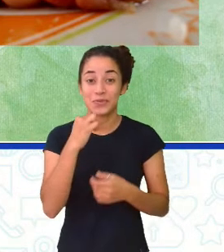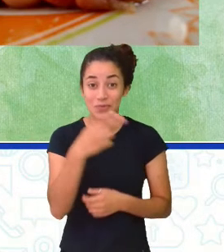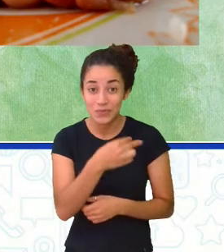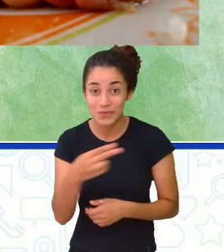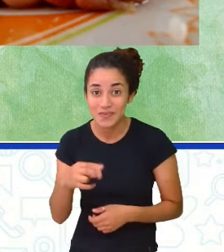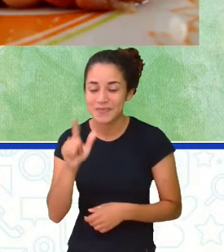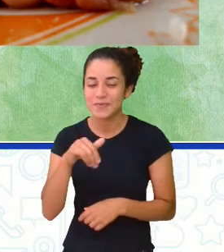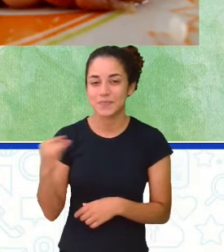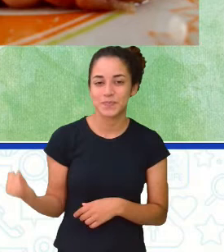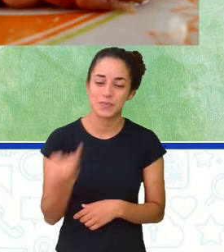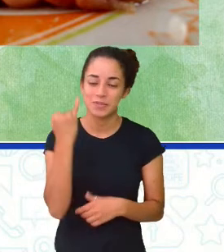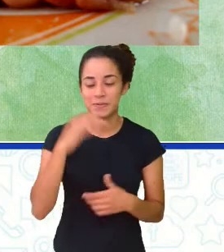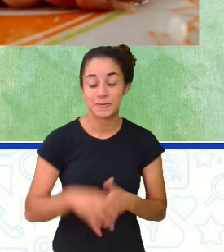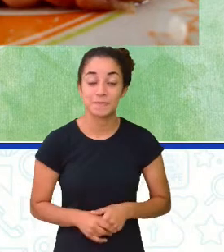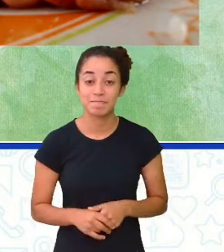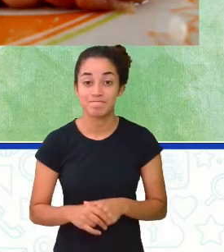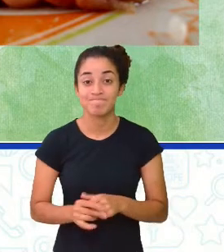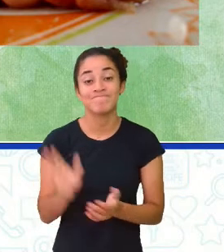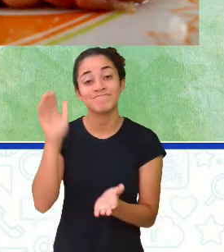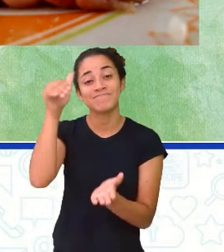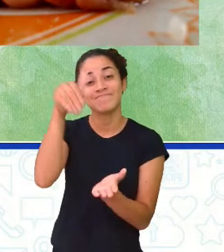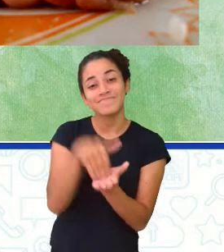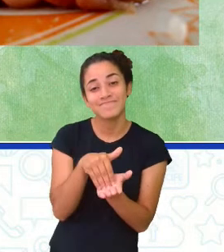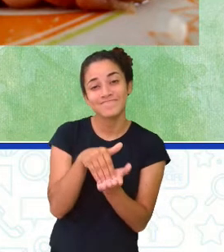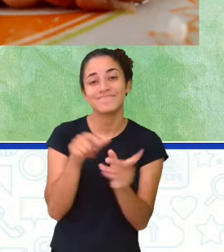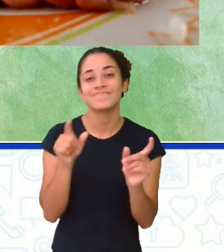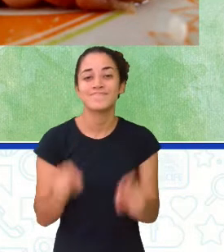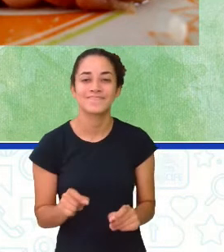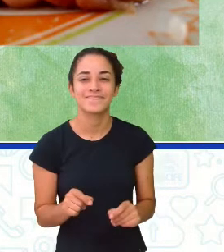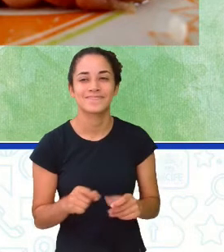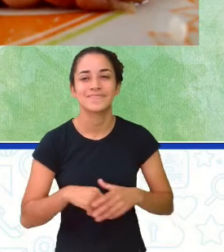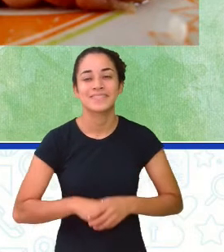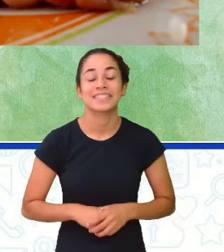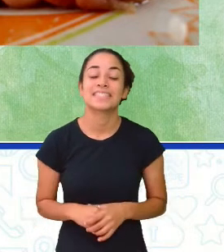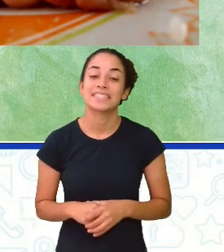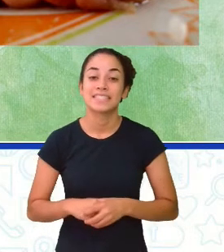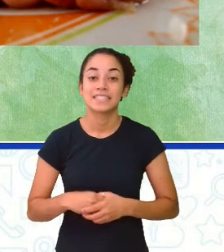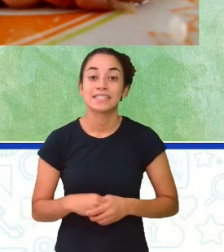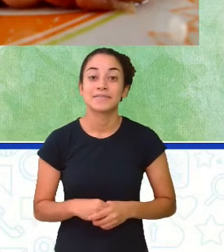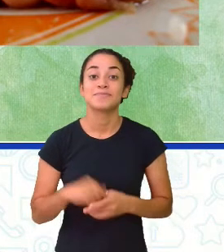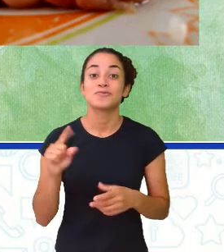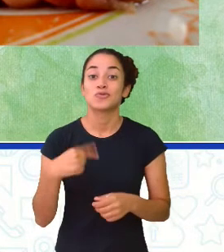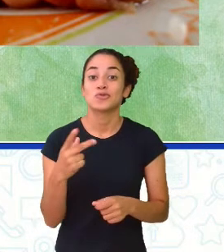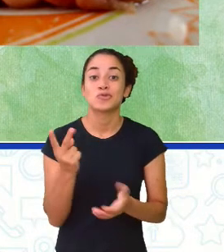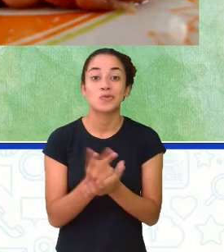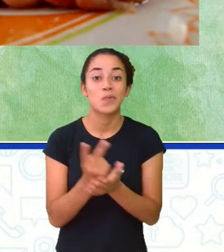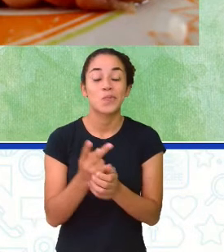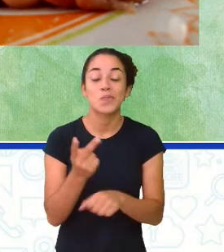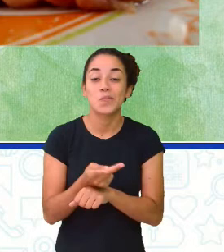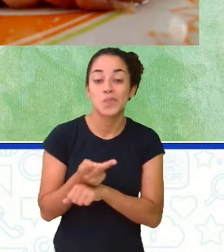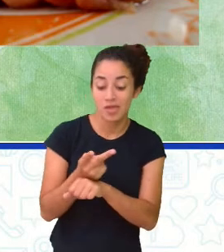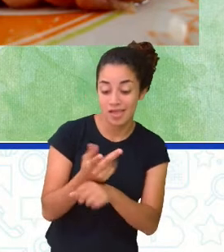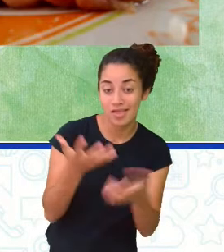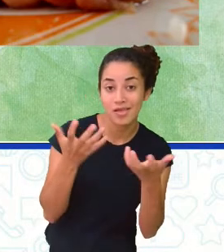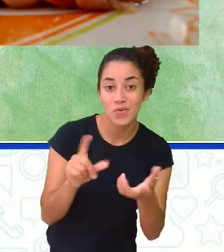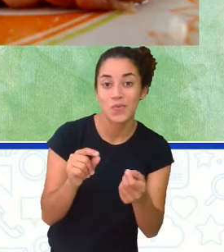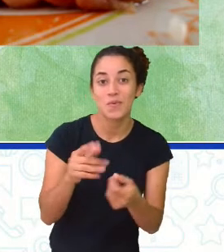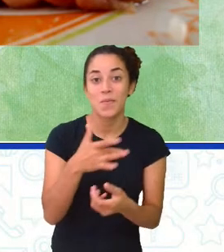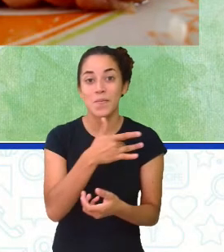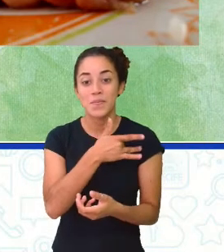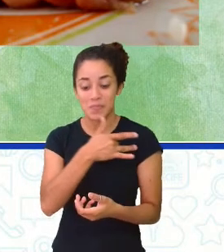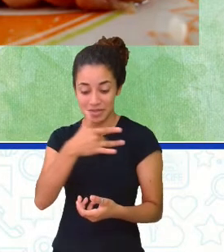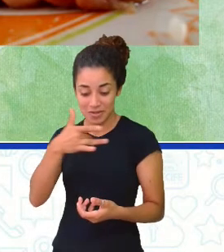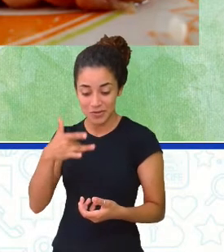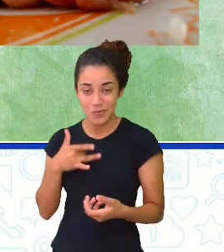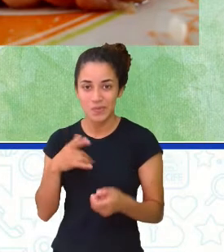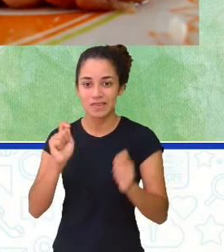nutrientes são muito importantes. E, por fim, a grande, né, que a gente sempre procura é estar com saúde, a prevenção contra